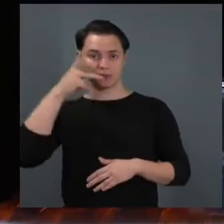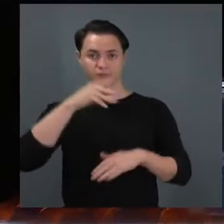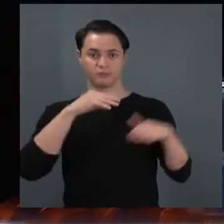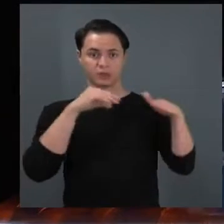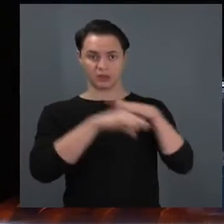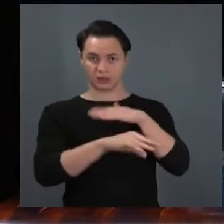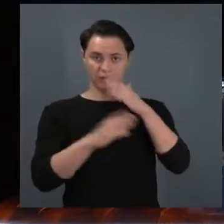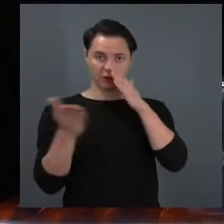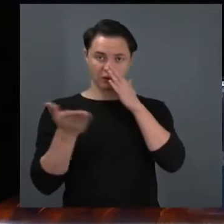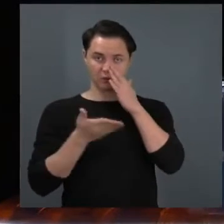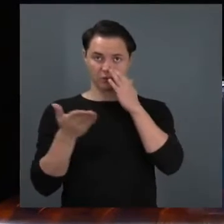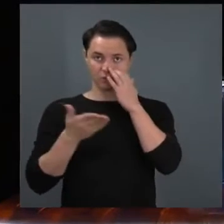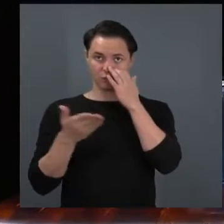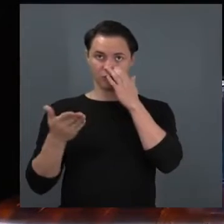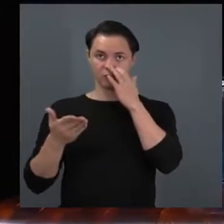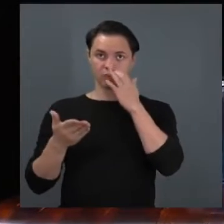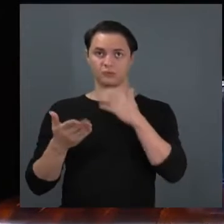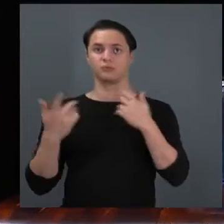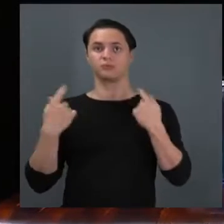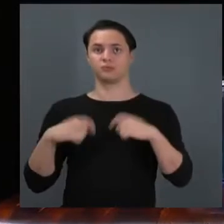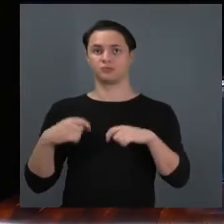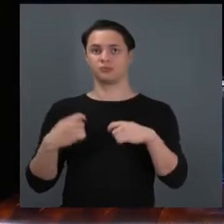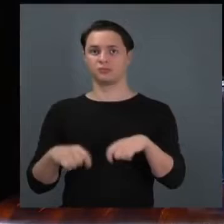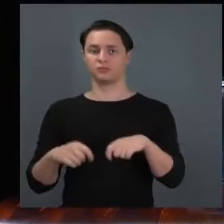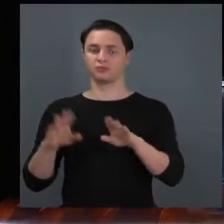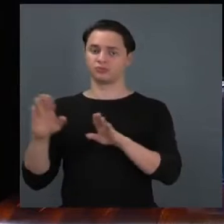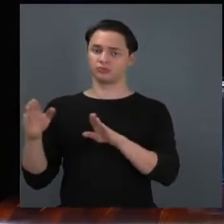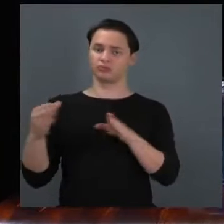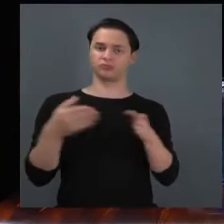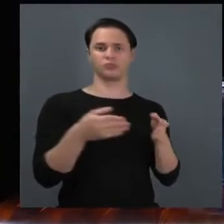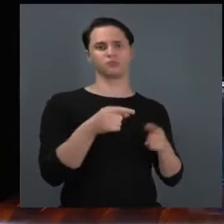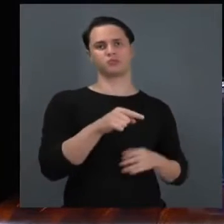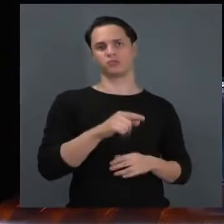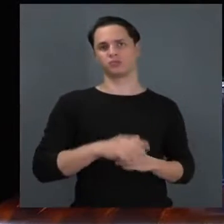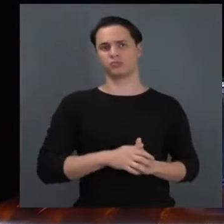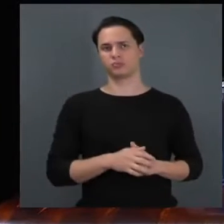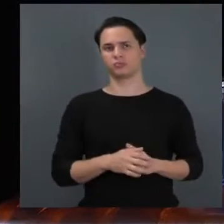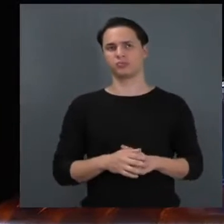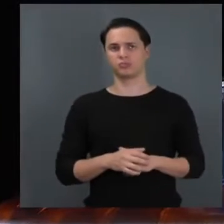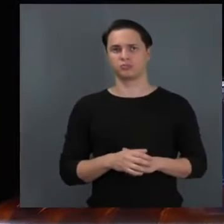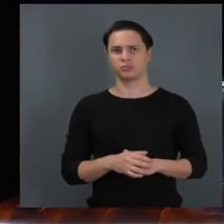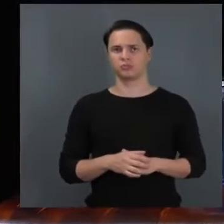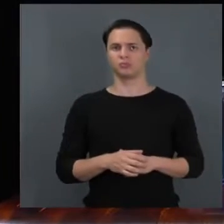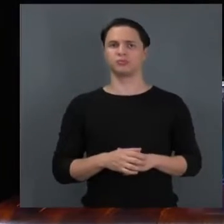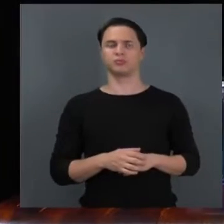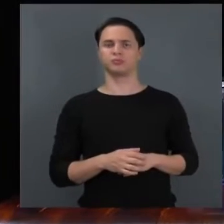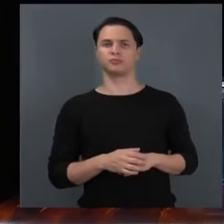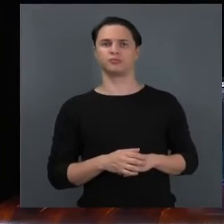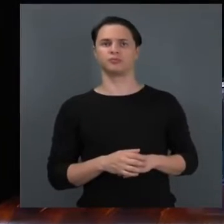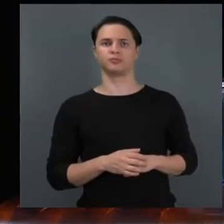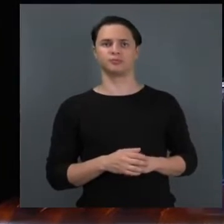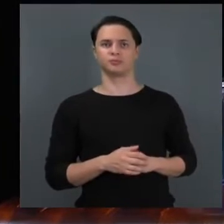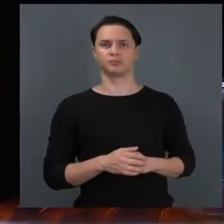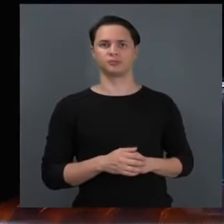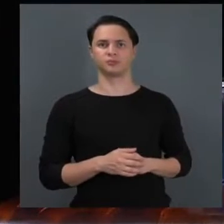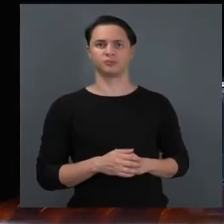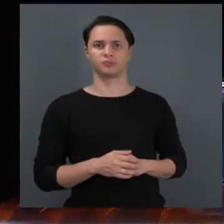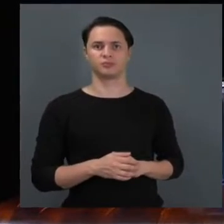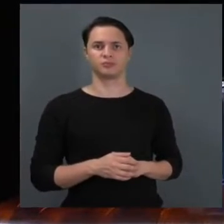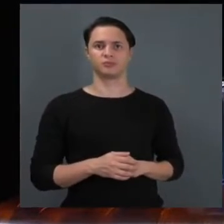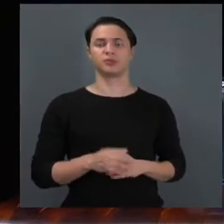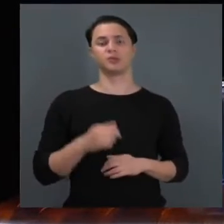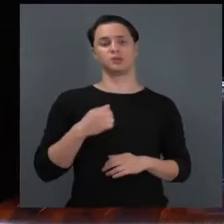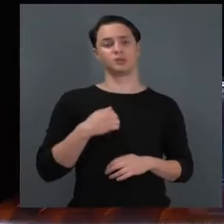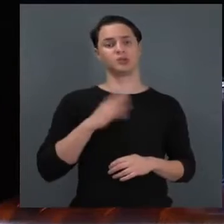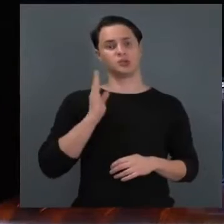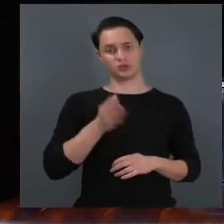hora, elas têm que ser dirigidas para uma situação como essa. Eu disse que entre emendas de bancada